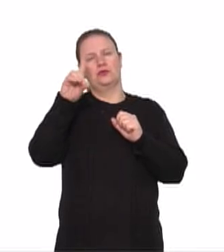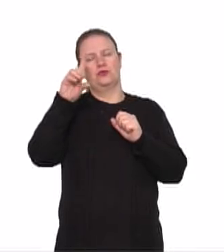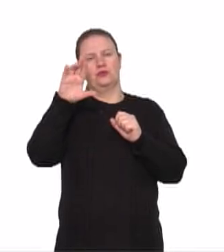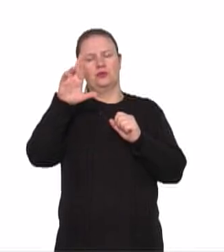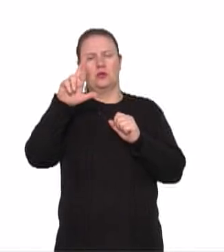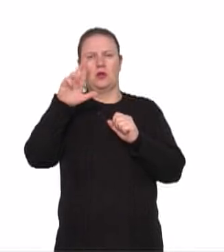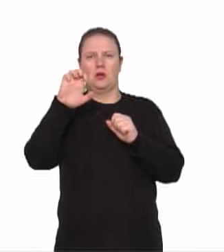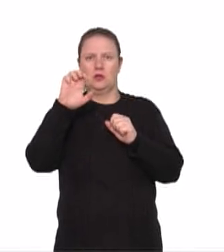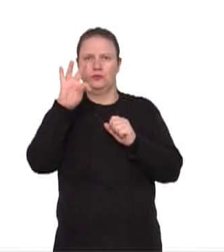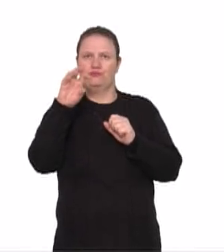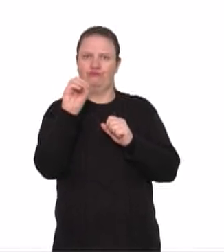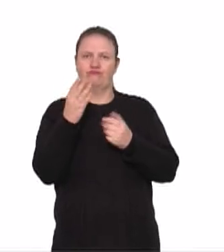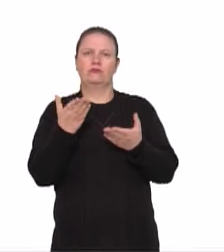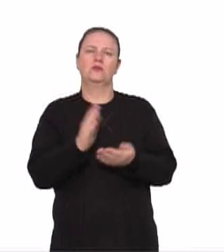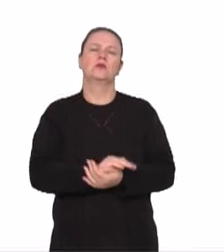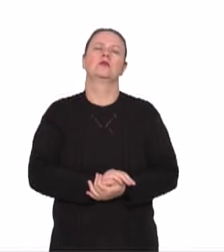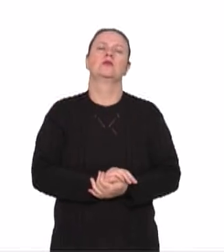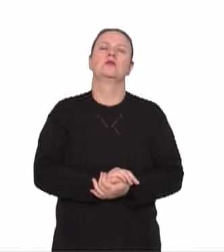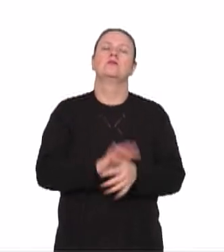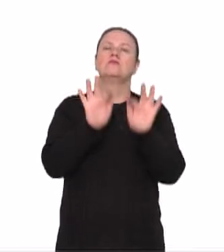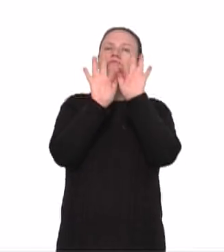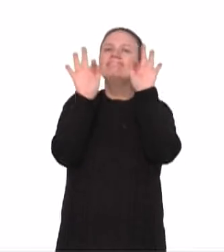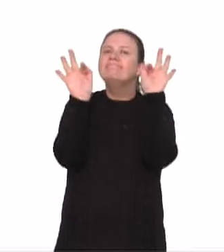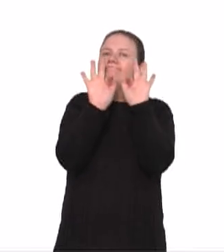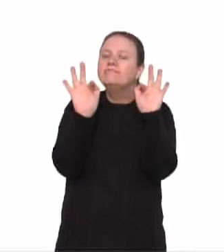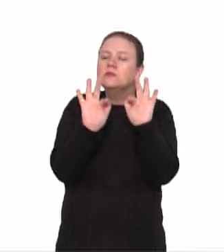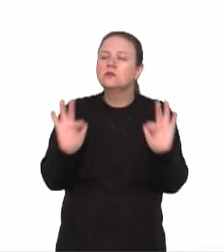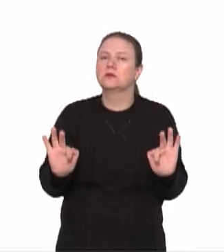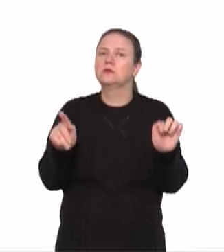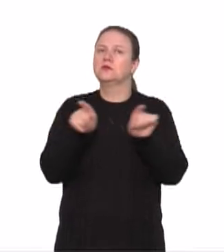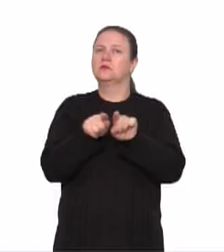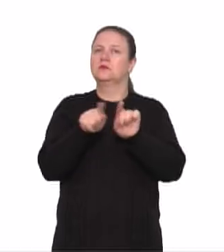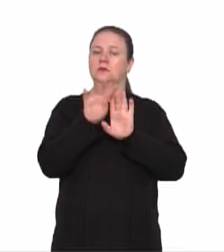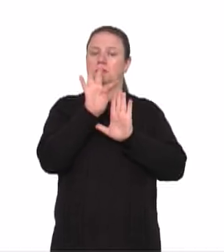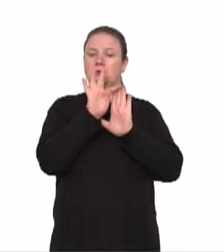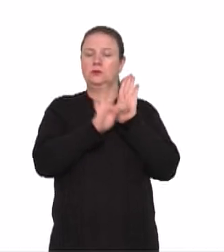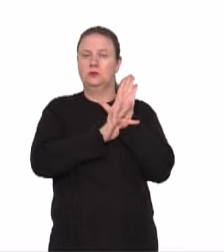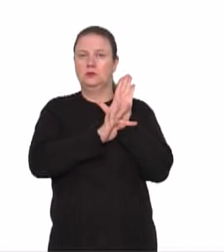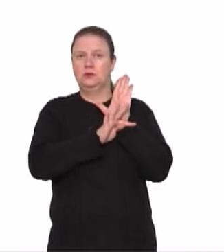alguns exemplos de frases que foram extraídas lá dos textos anteriores,